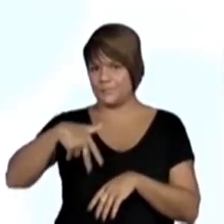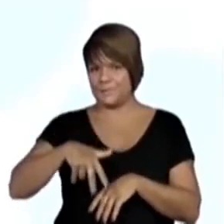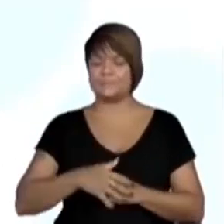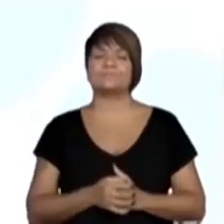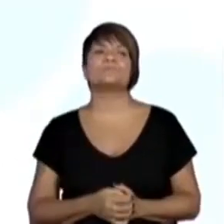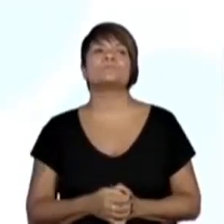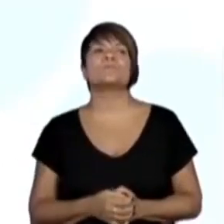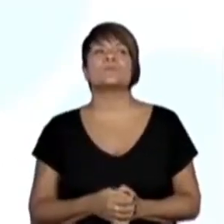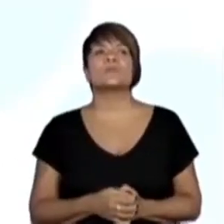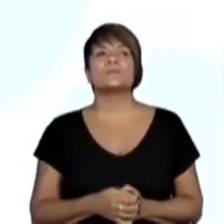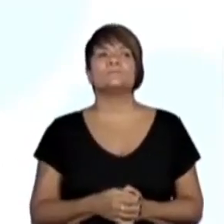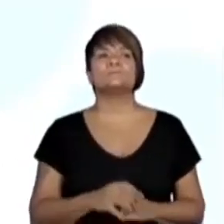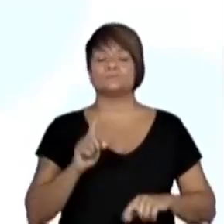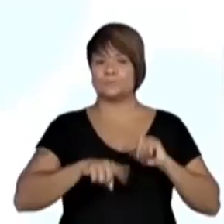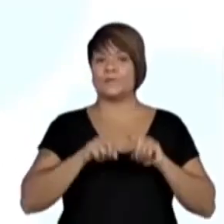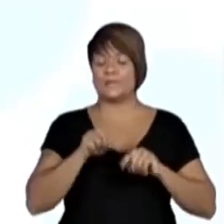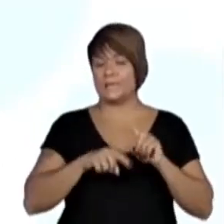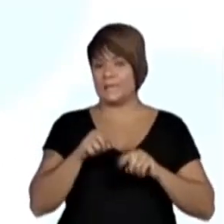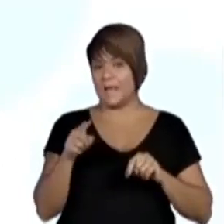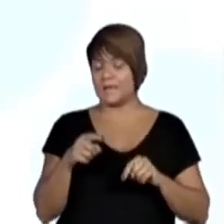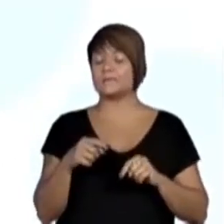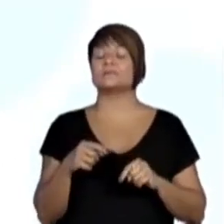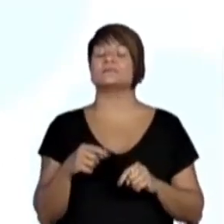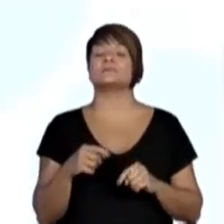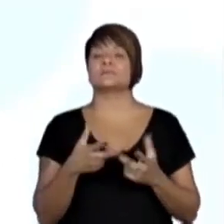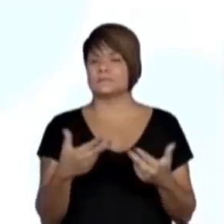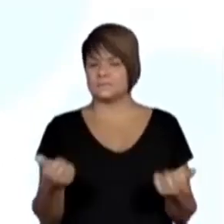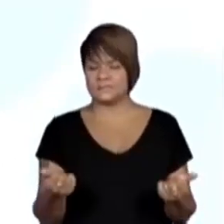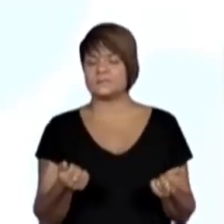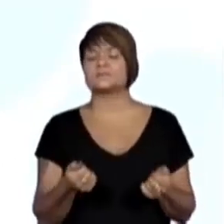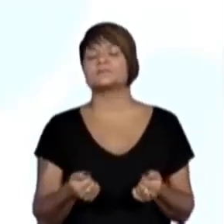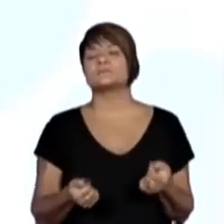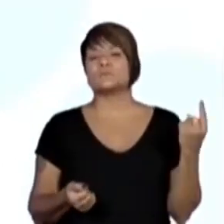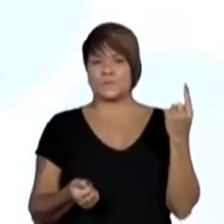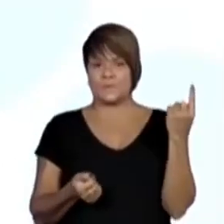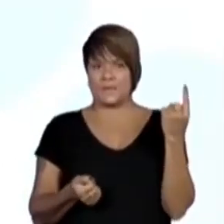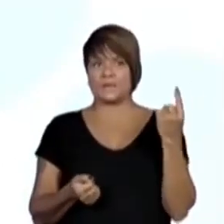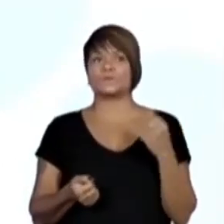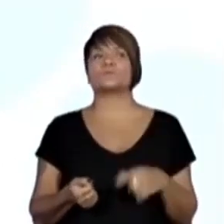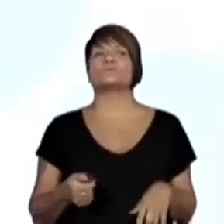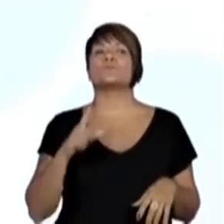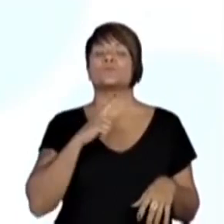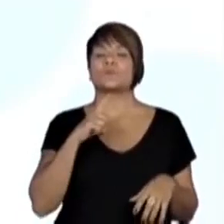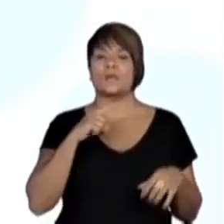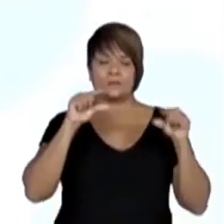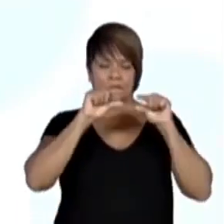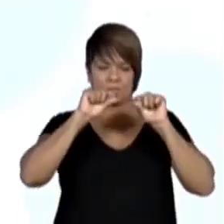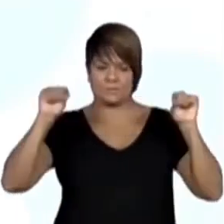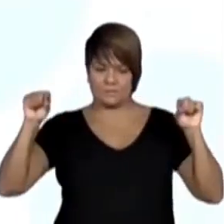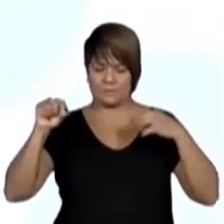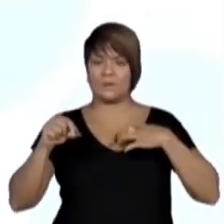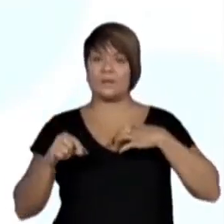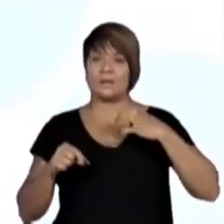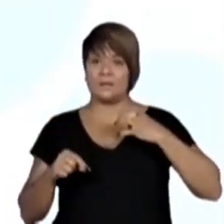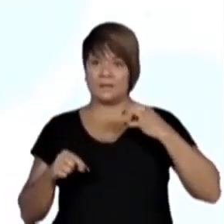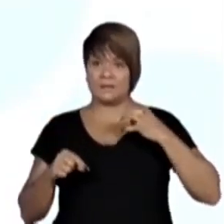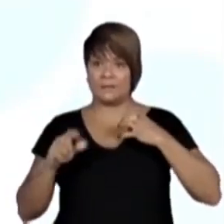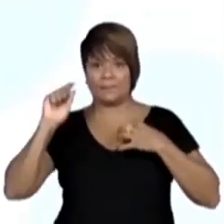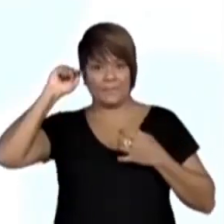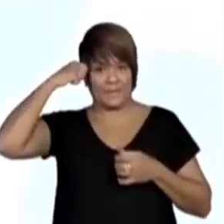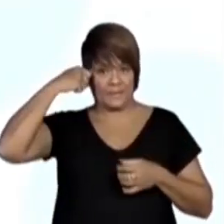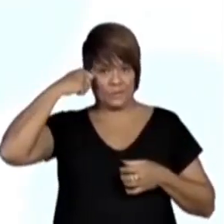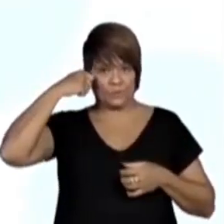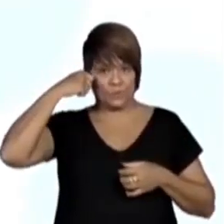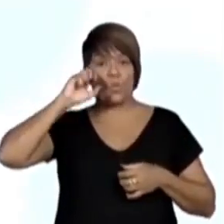materiais. O primeiro material que é solicitado, uma tira maior de tecido preto